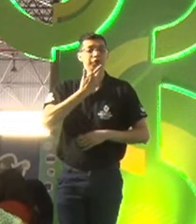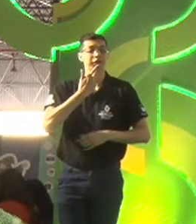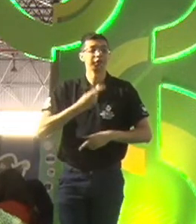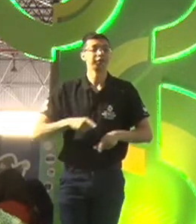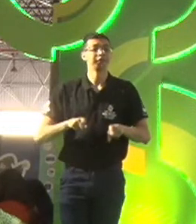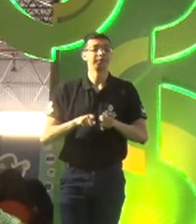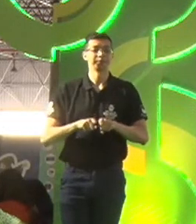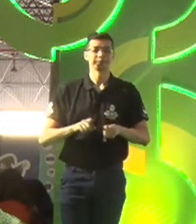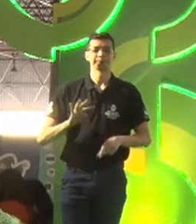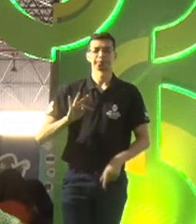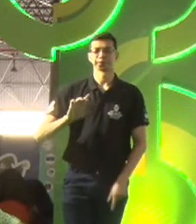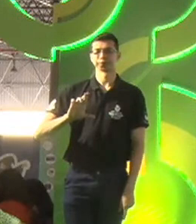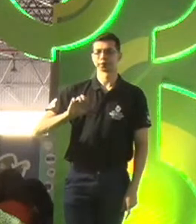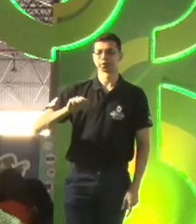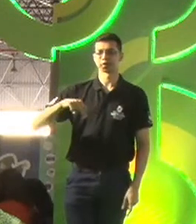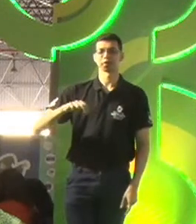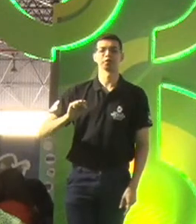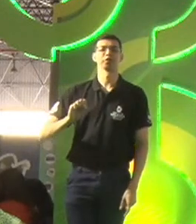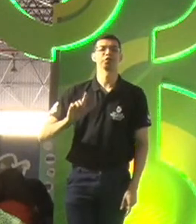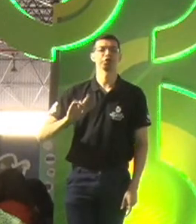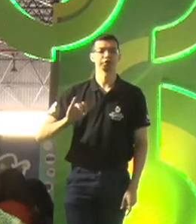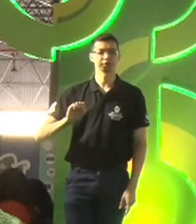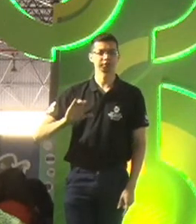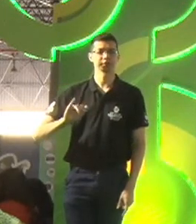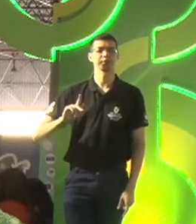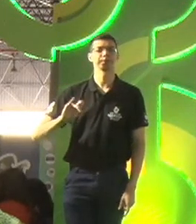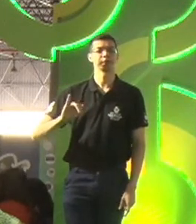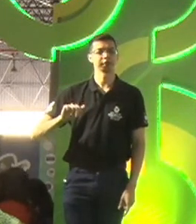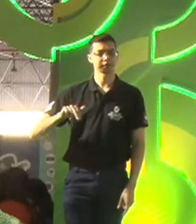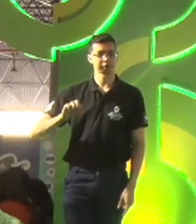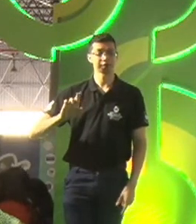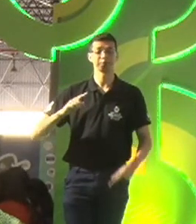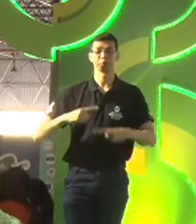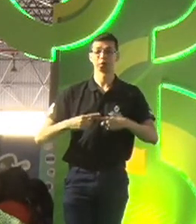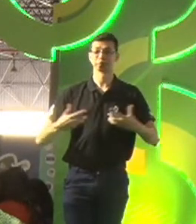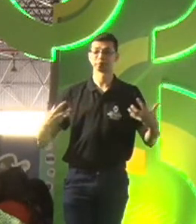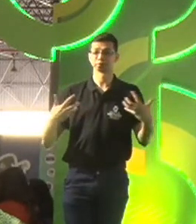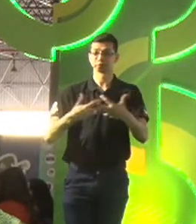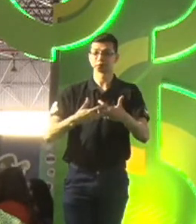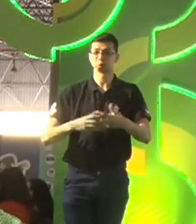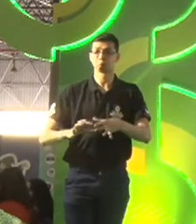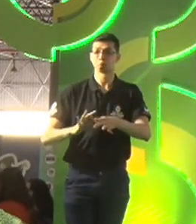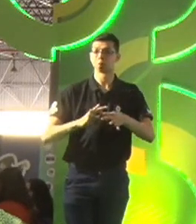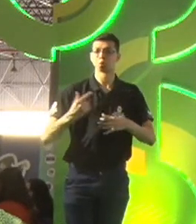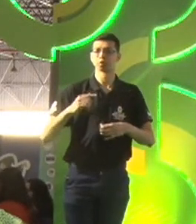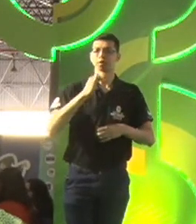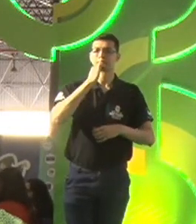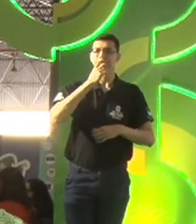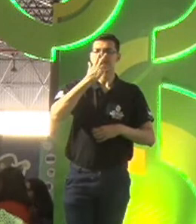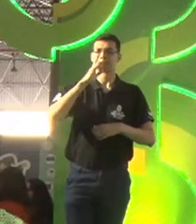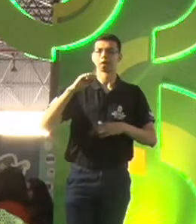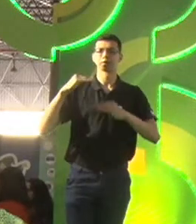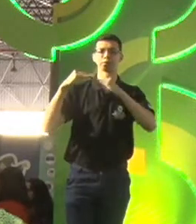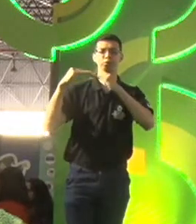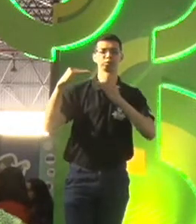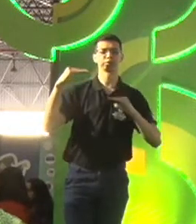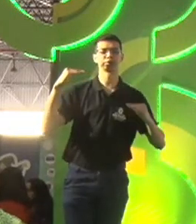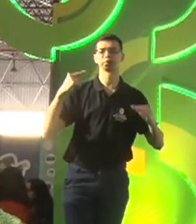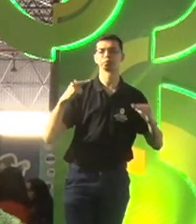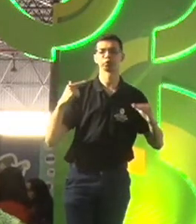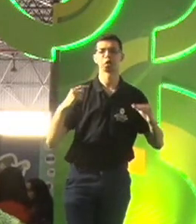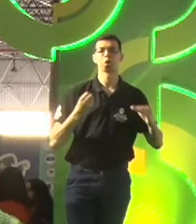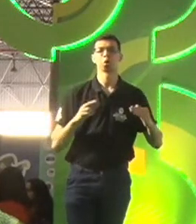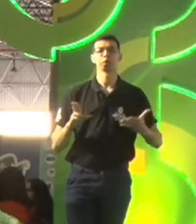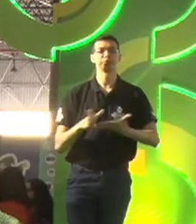é transdisciplinar porque é tudo unido junto não há hierarquia entre uma coisa e outra e não há separação entre elas